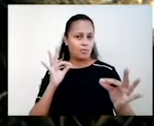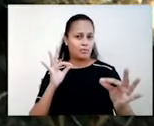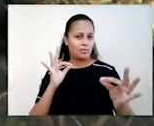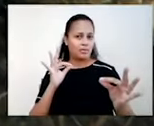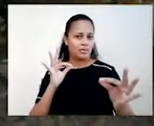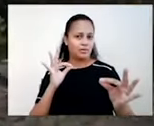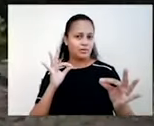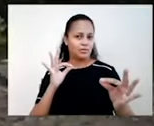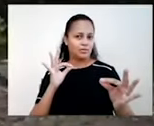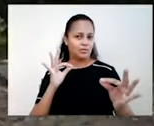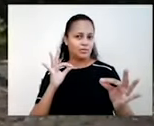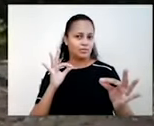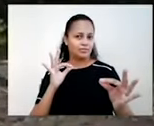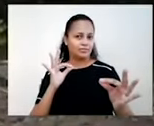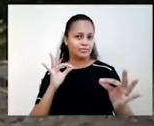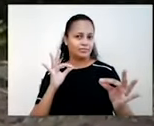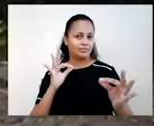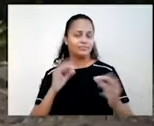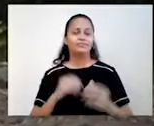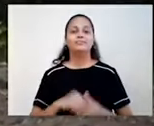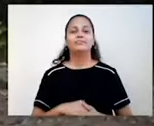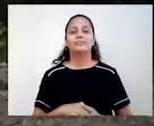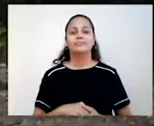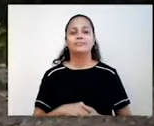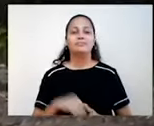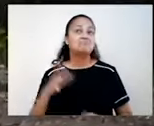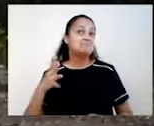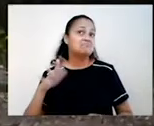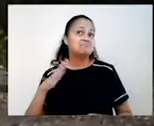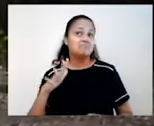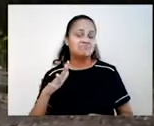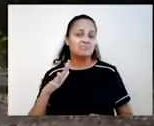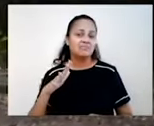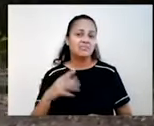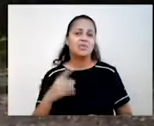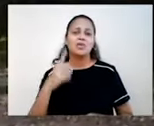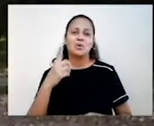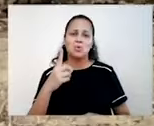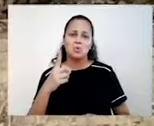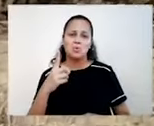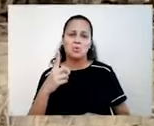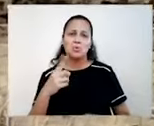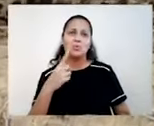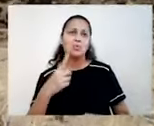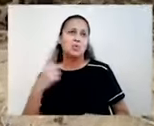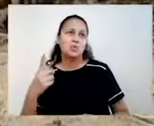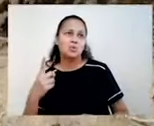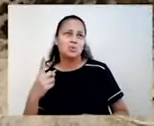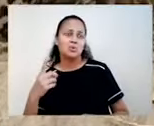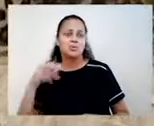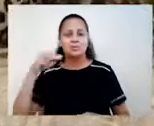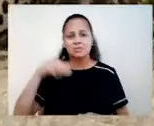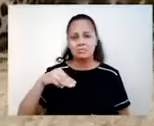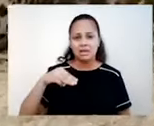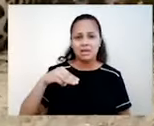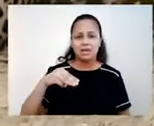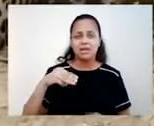total das onças pintadas, da ponta do focinho até a base da cauda, varia de 1,12 m a